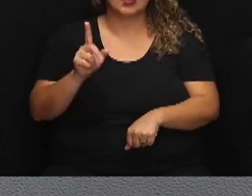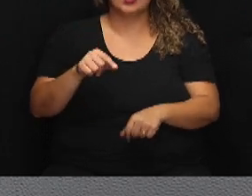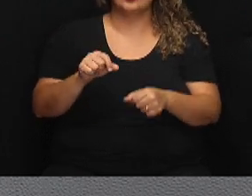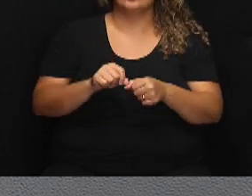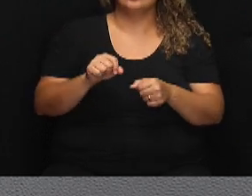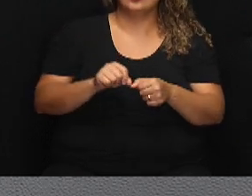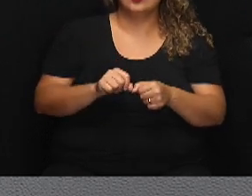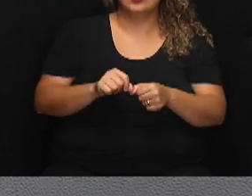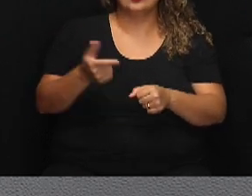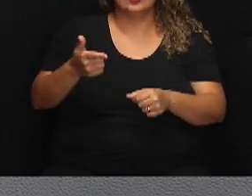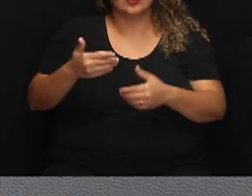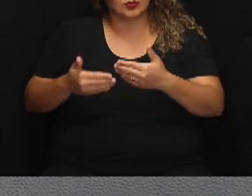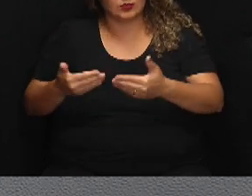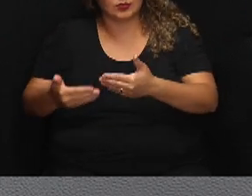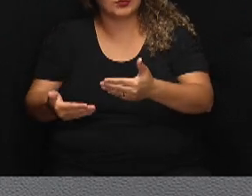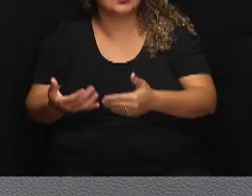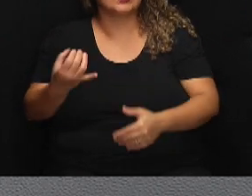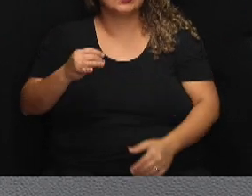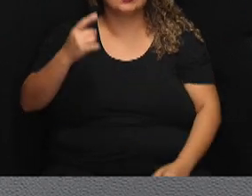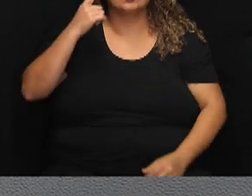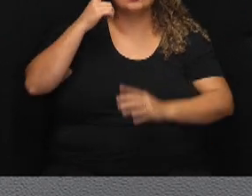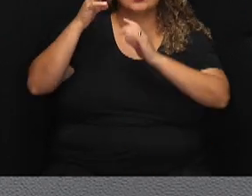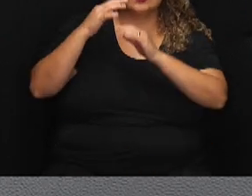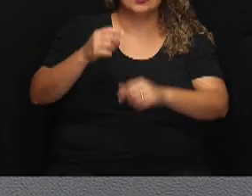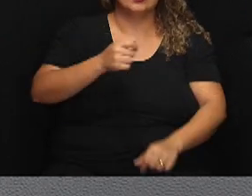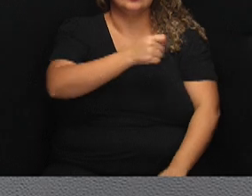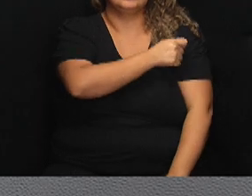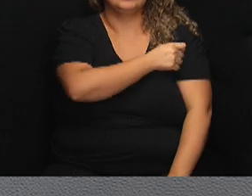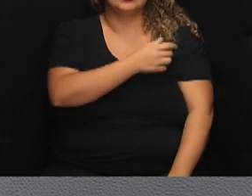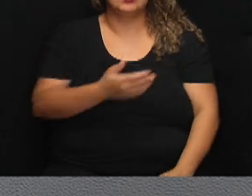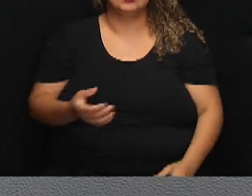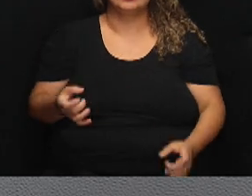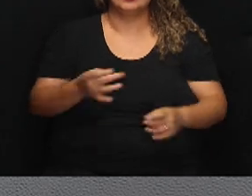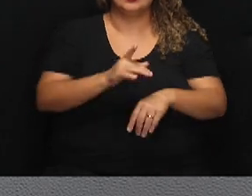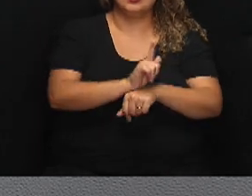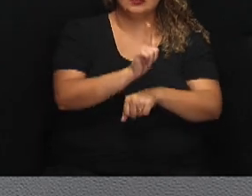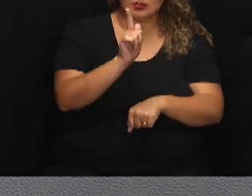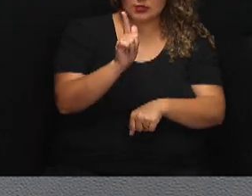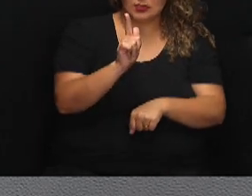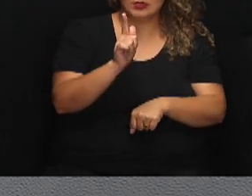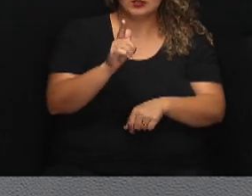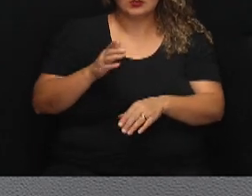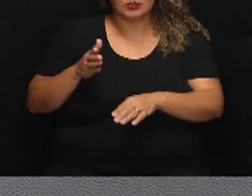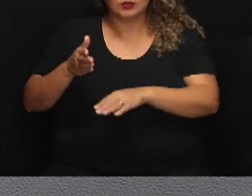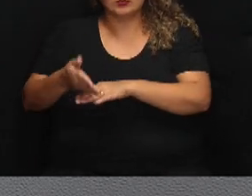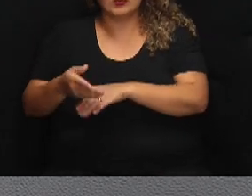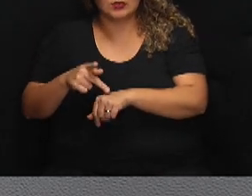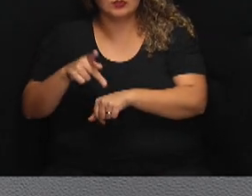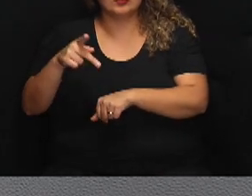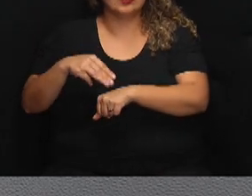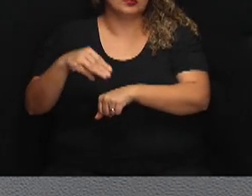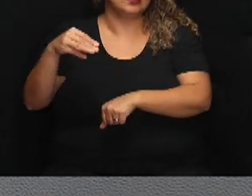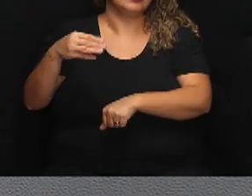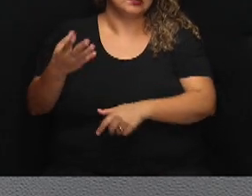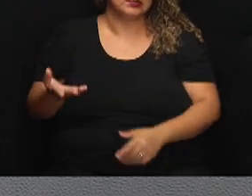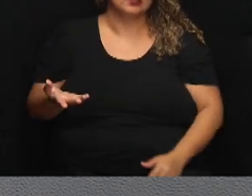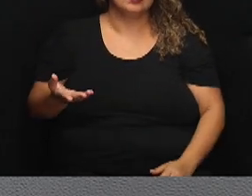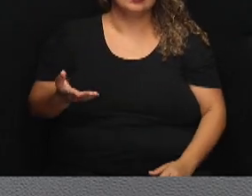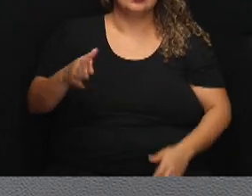forma contínua. Então, se a gente pensar no estudante que acabou de sair da graduação e que ele está entrando já no mestrado, muitas